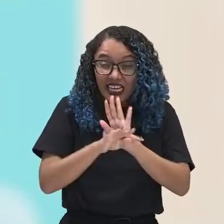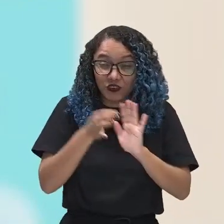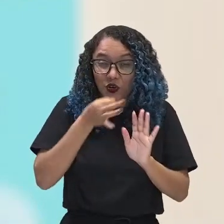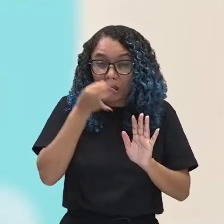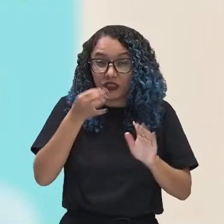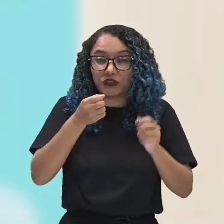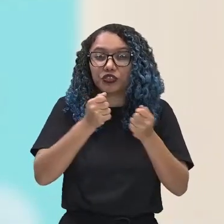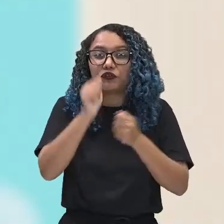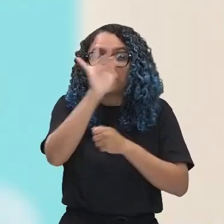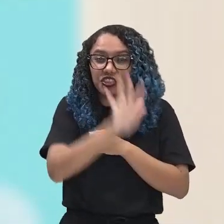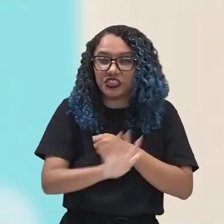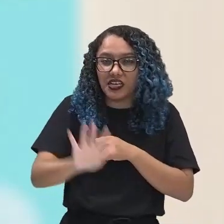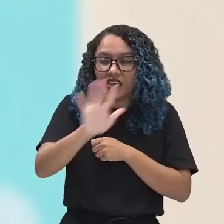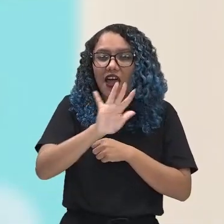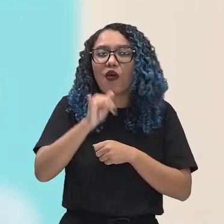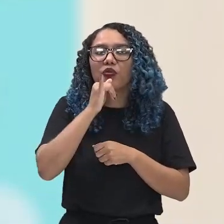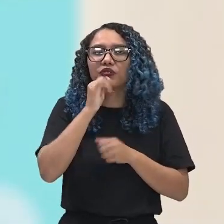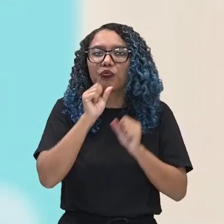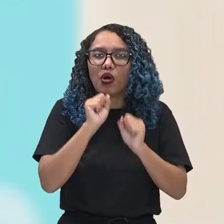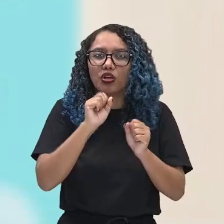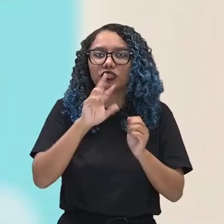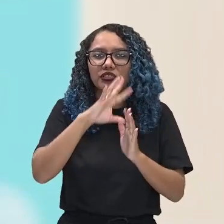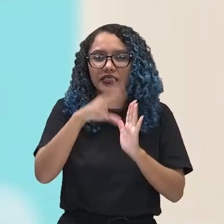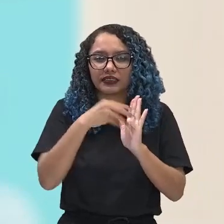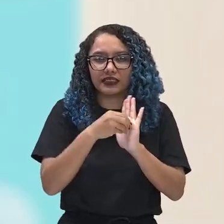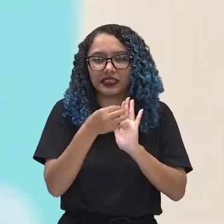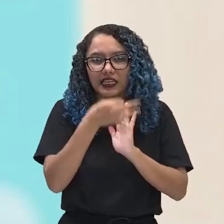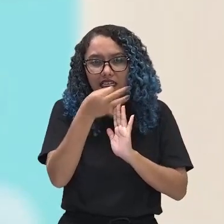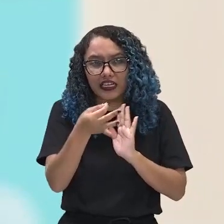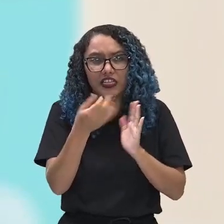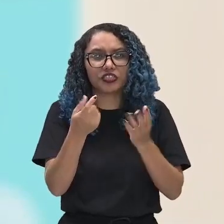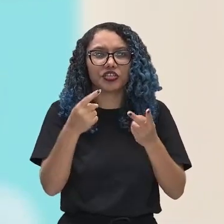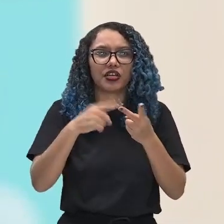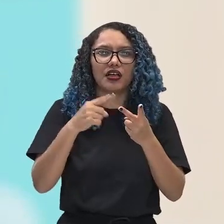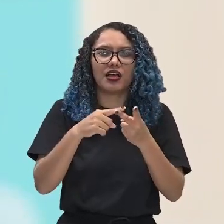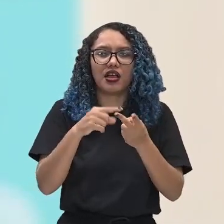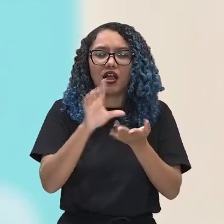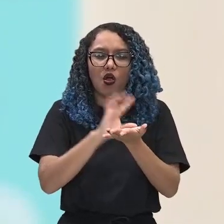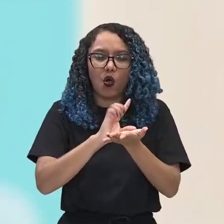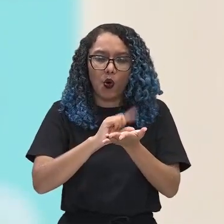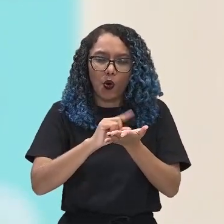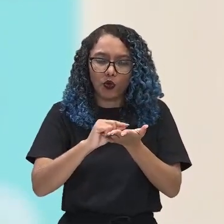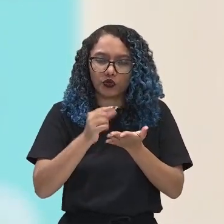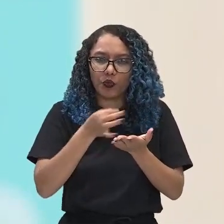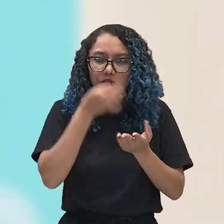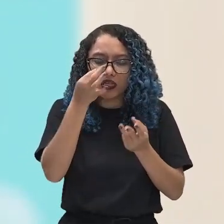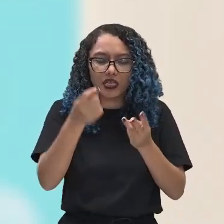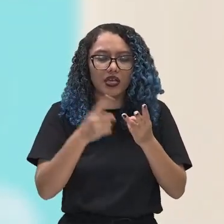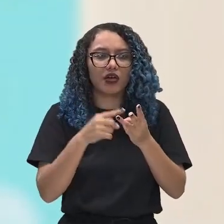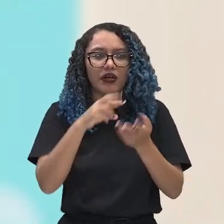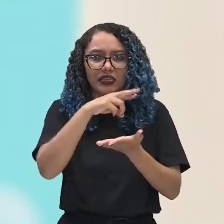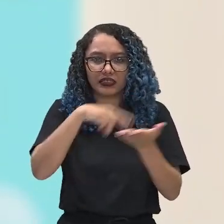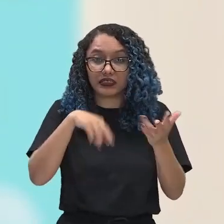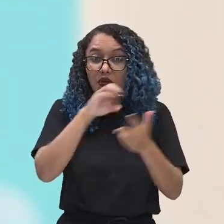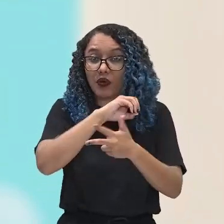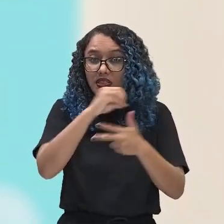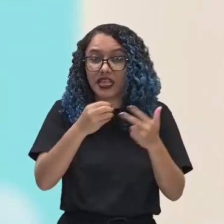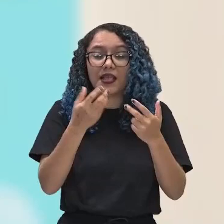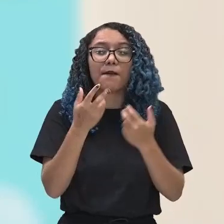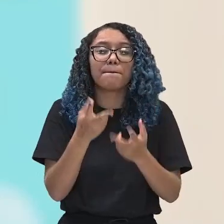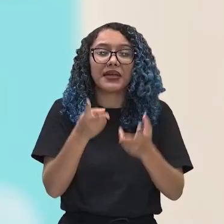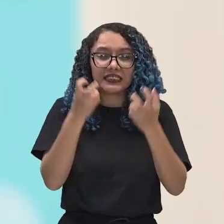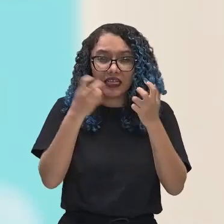ter, por exemplo, uma resenha crítica, eu posso ter um artigo de opinião, eu posso ter a redação do Enem. Então, perceba que o